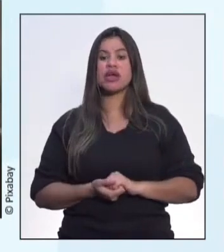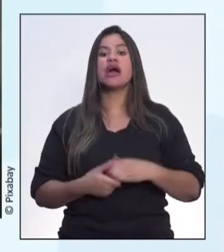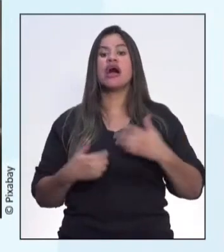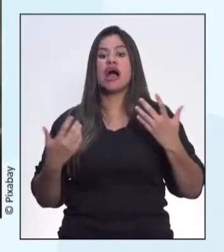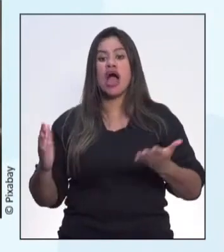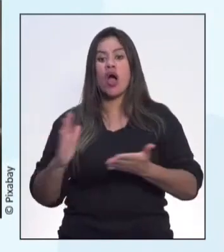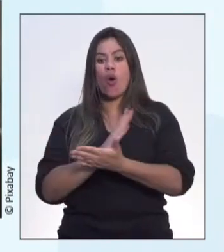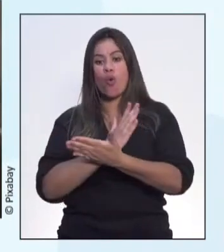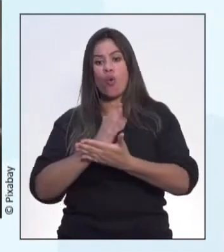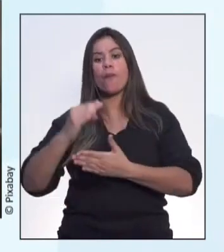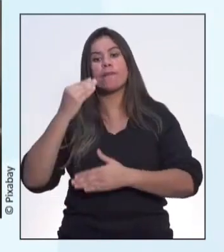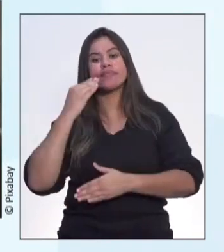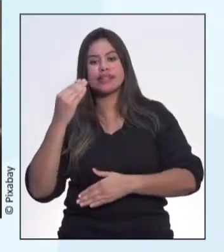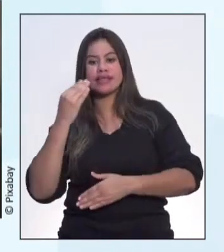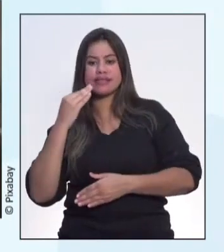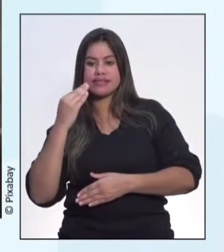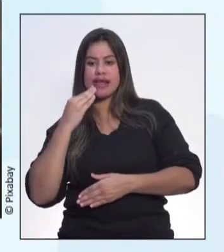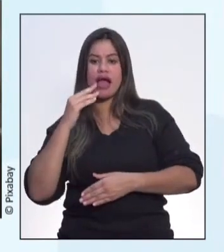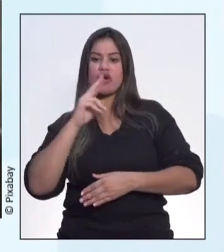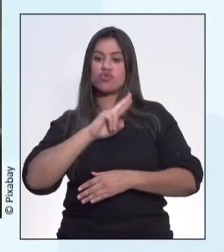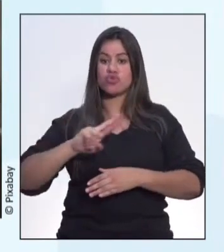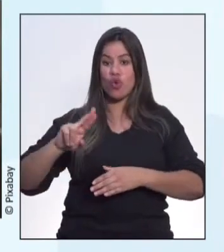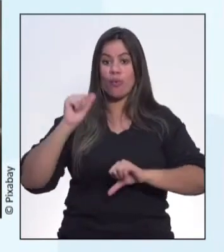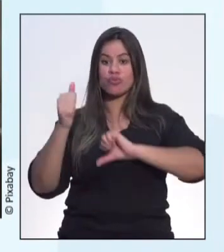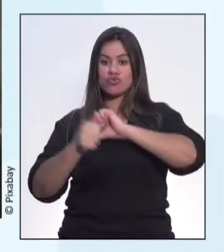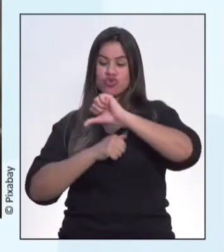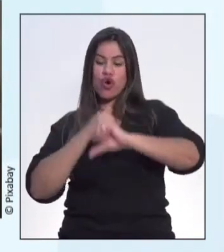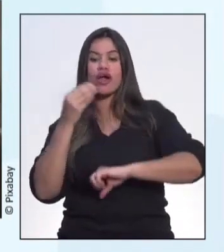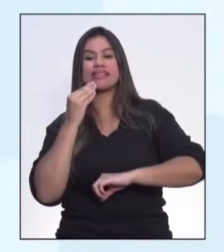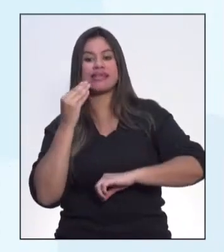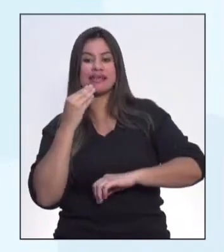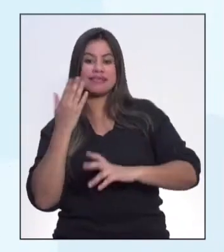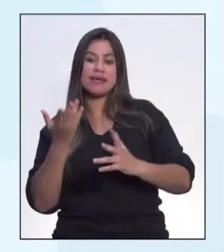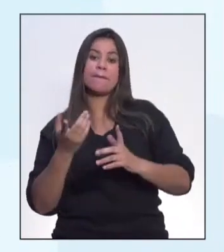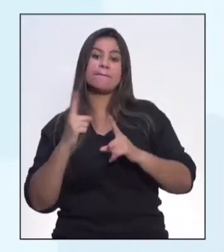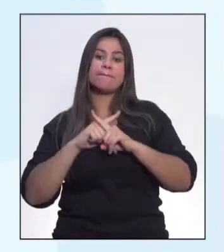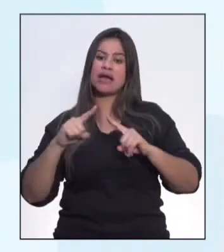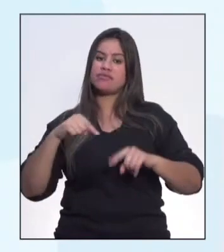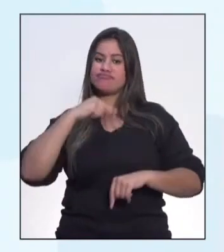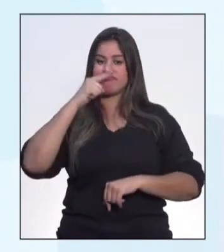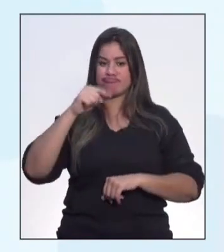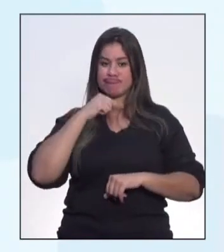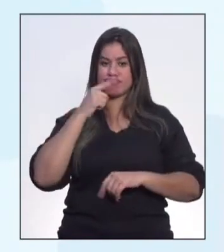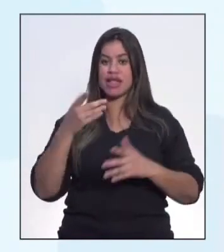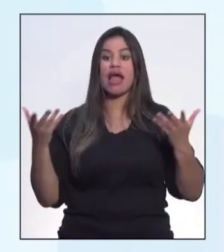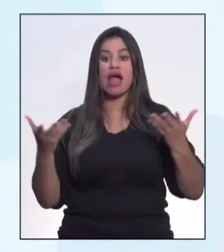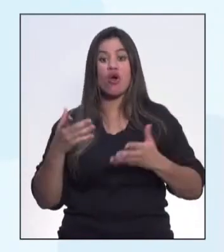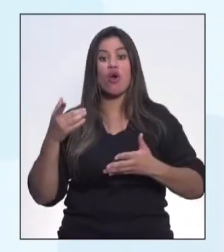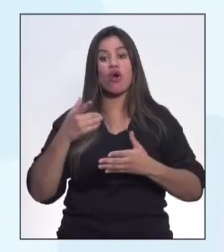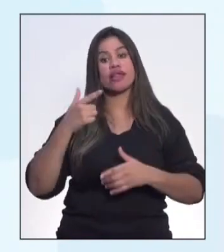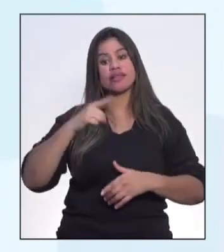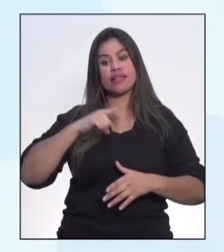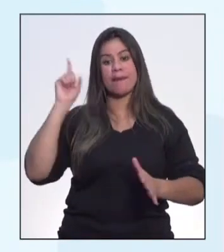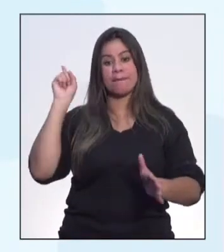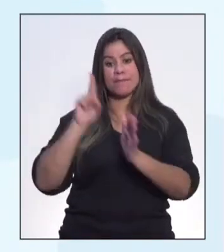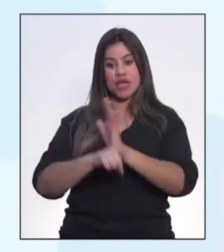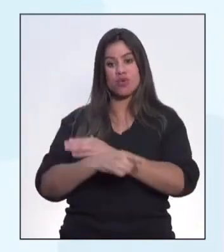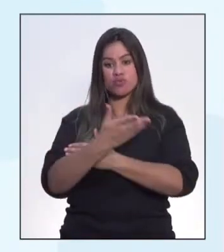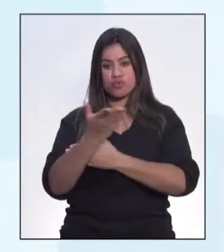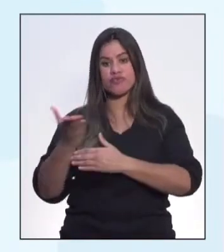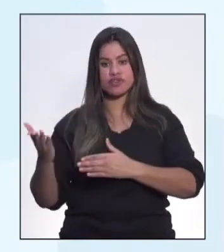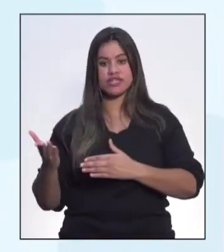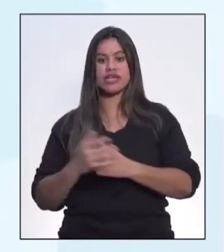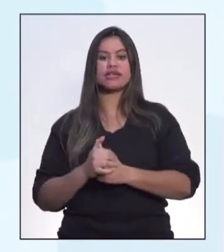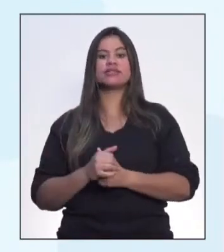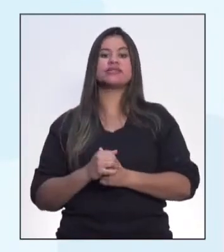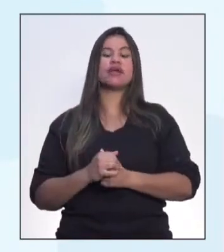algumas até tentaram colocando nomes masculinos para participar, mas não conseguiram. Agora eu vou fazer uma pergunta para vocês.